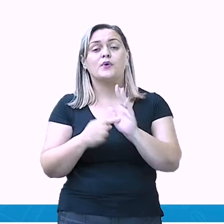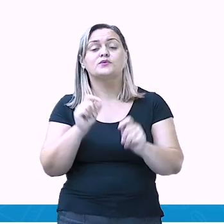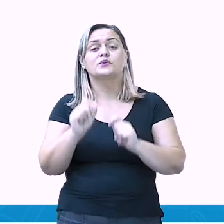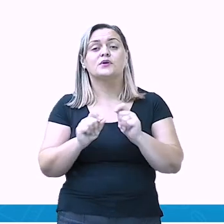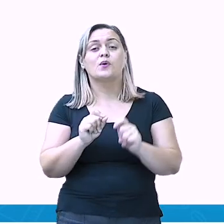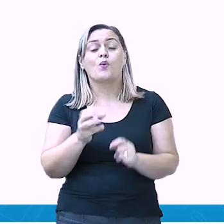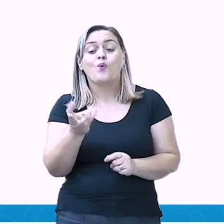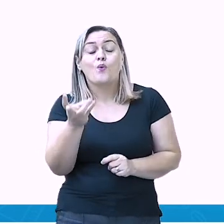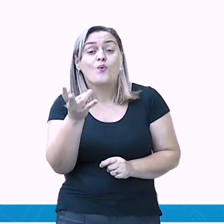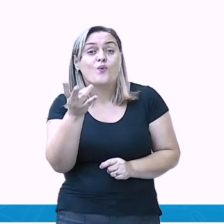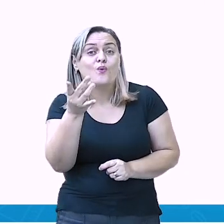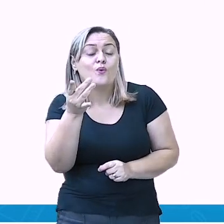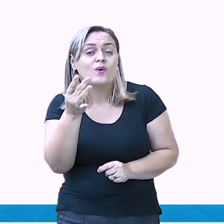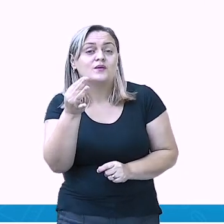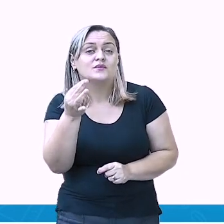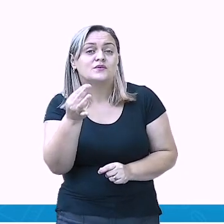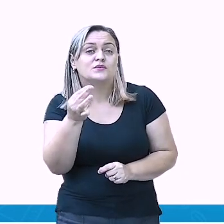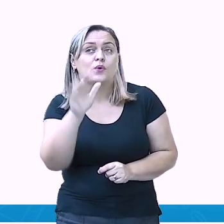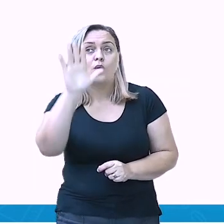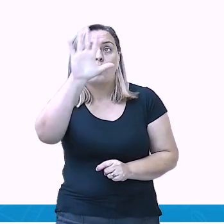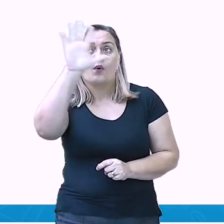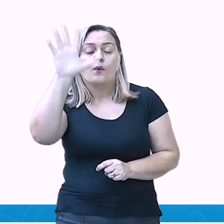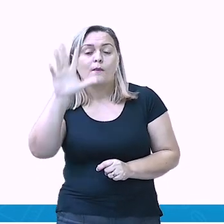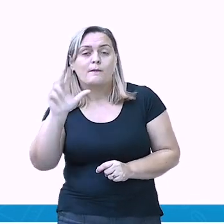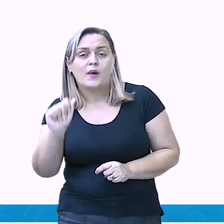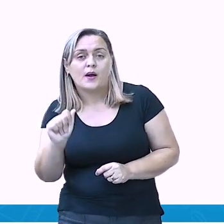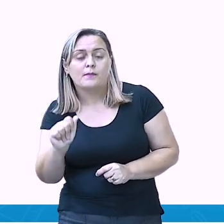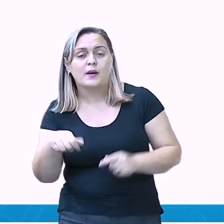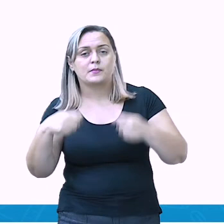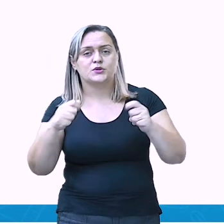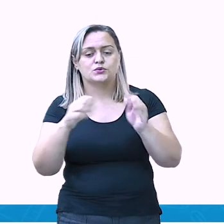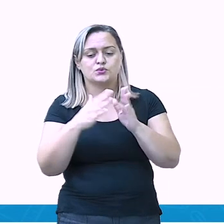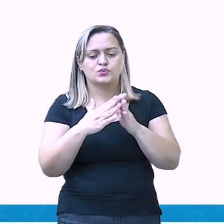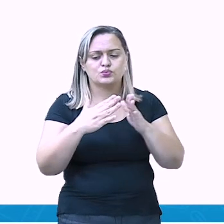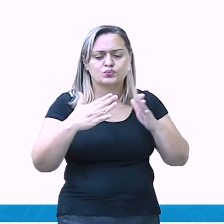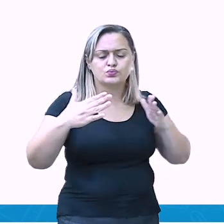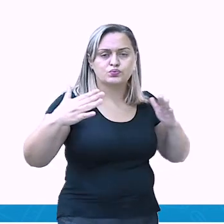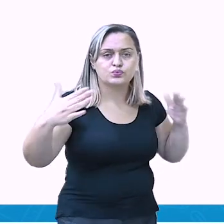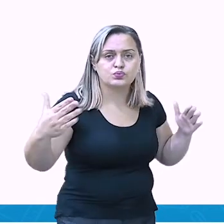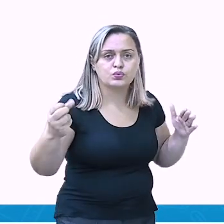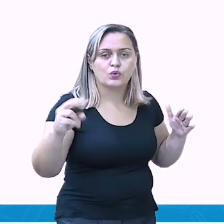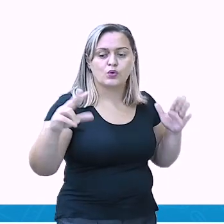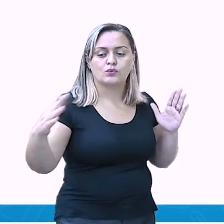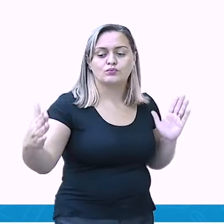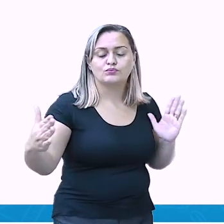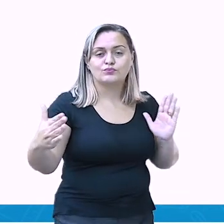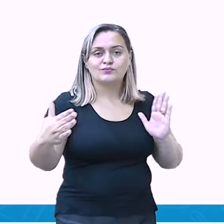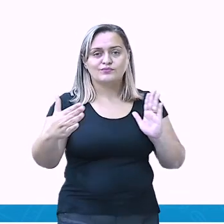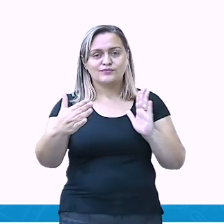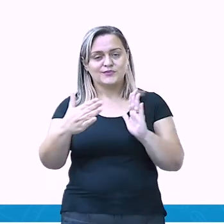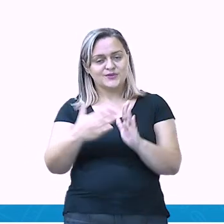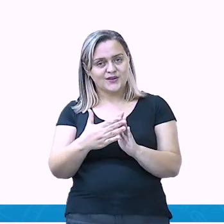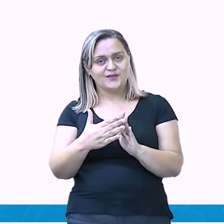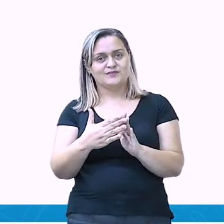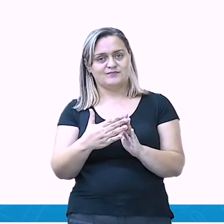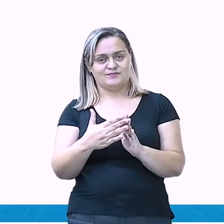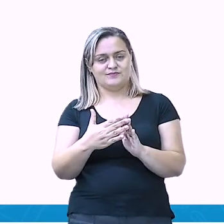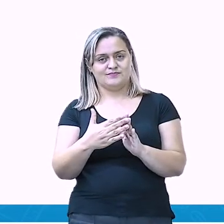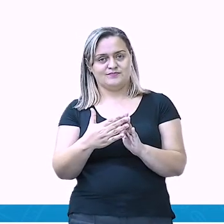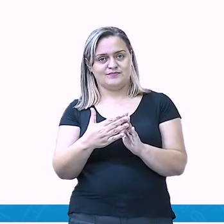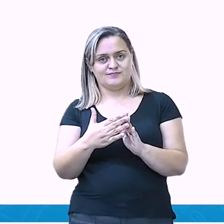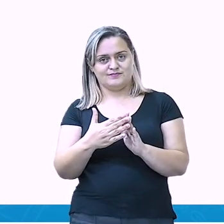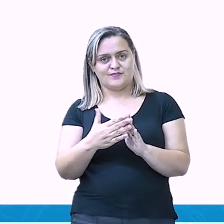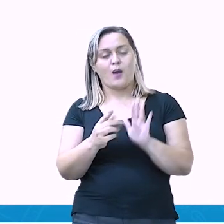quantidade de vezes que uma área teve que ser reduzida para caber no local em que o mapa